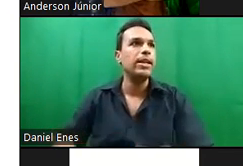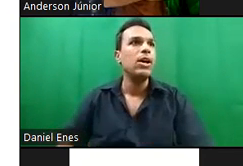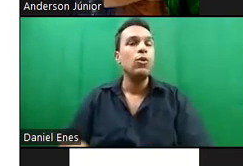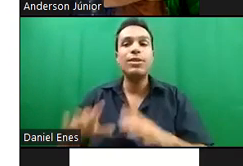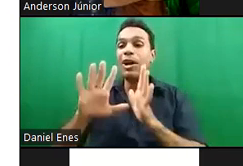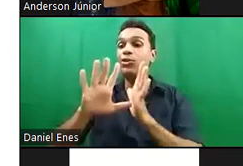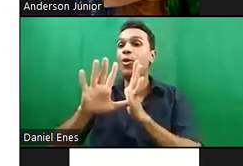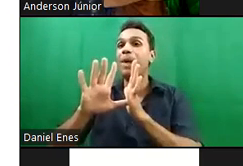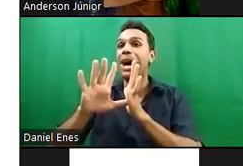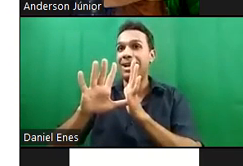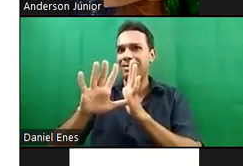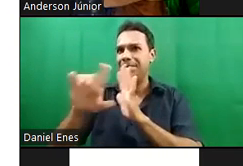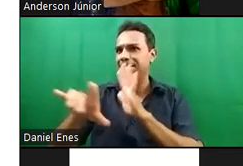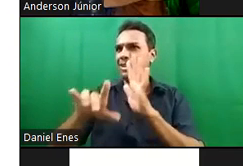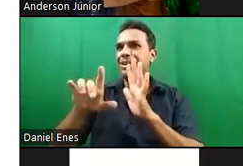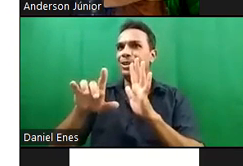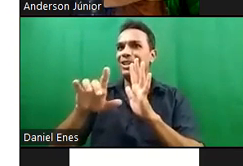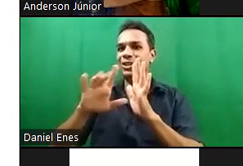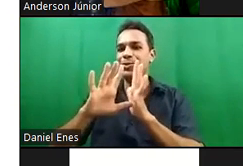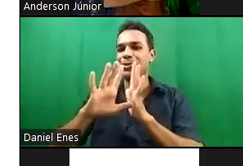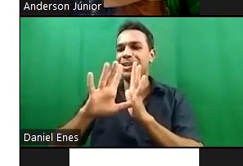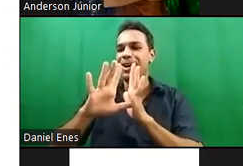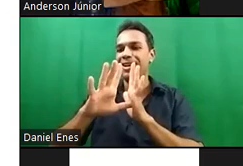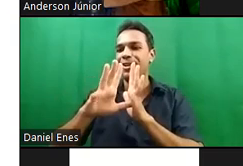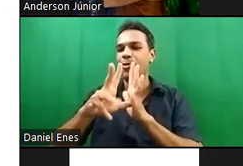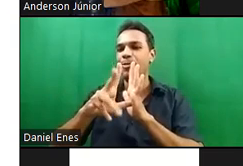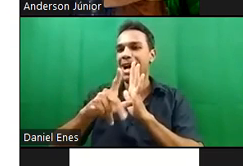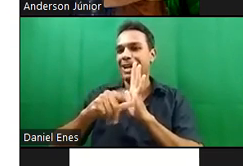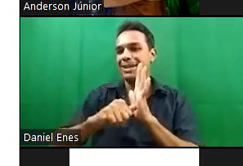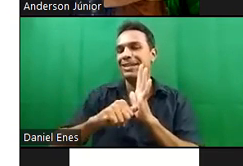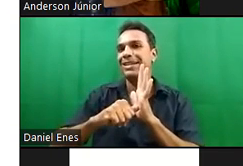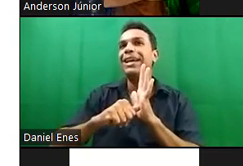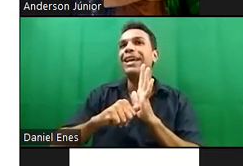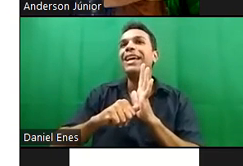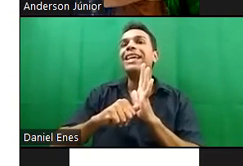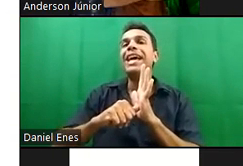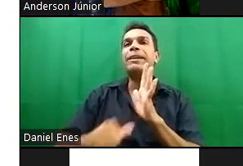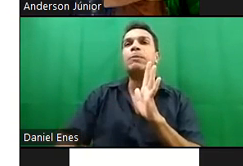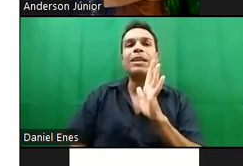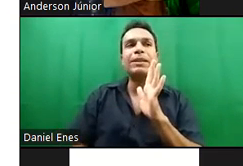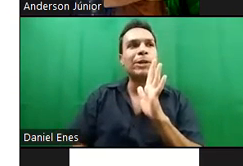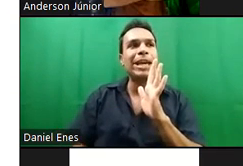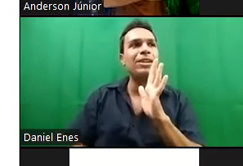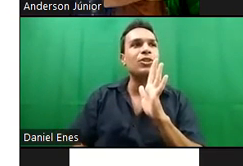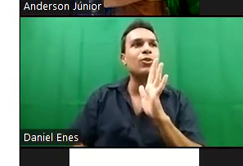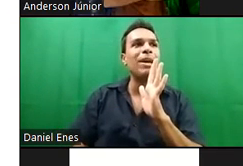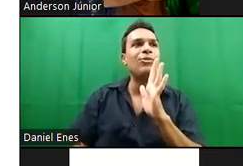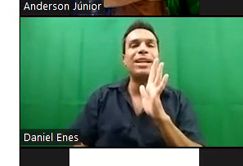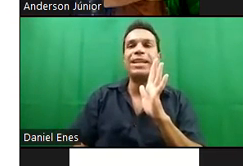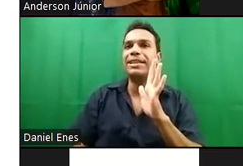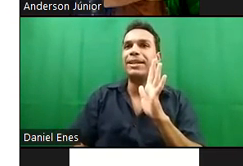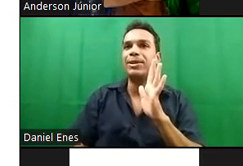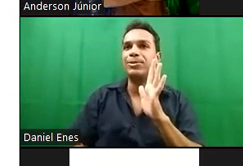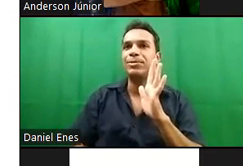cadeira. O sinal de roubar, que muita gente usa, ó, roubar. E aí, quem arrisca? Como é que eu